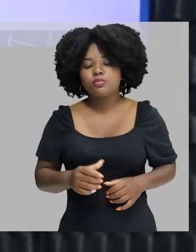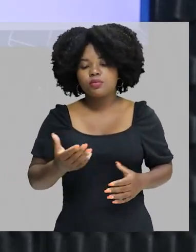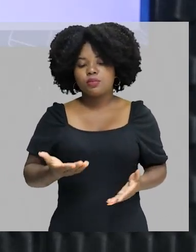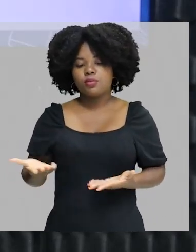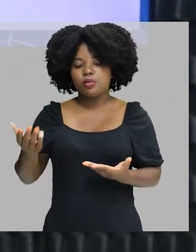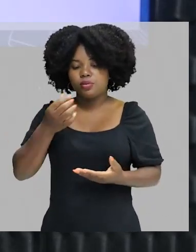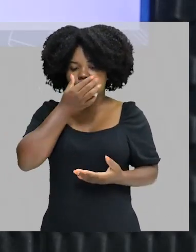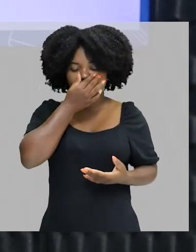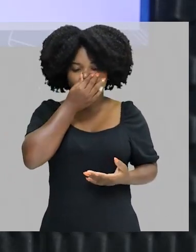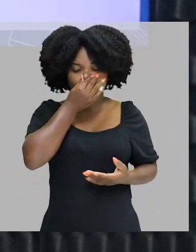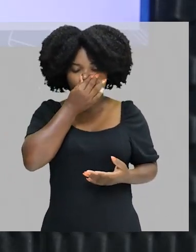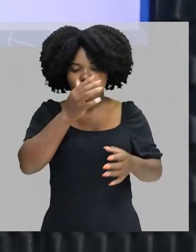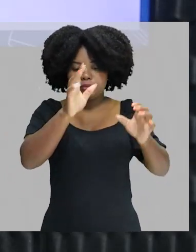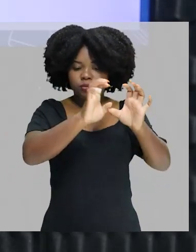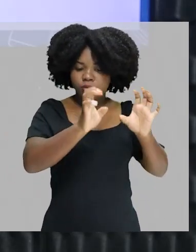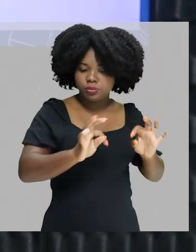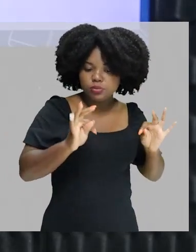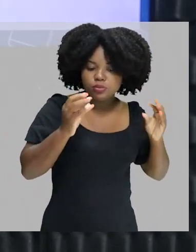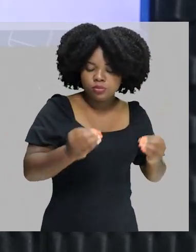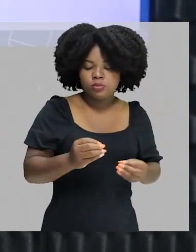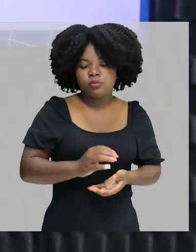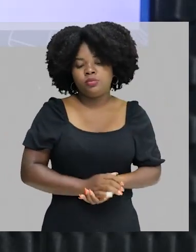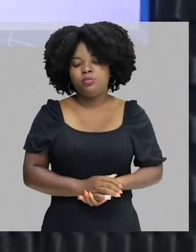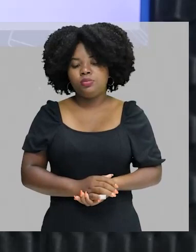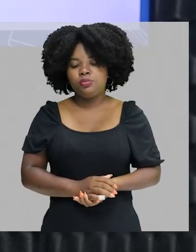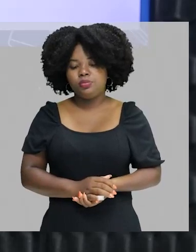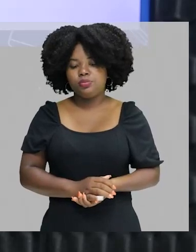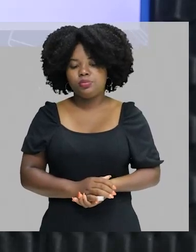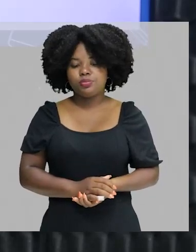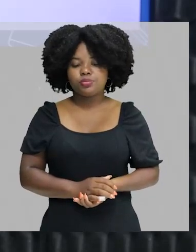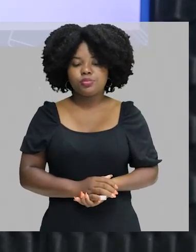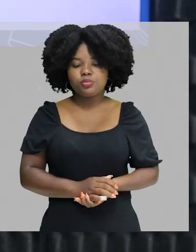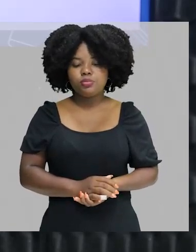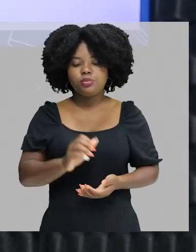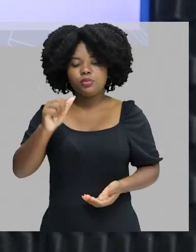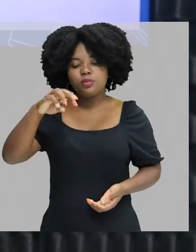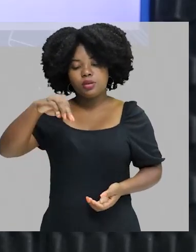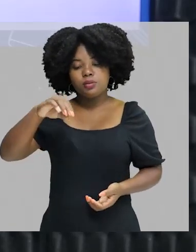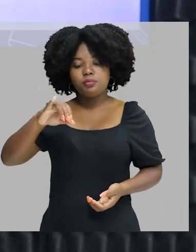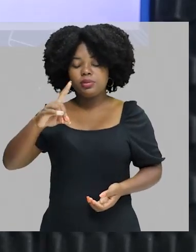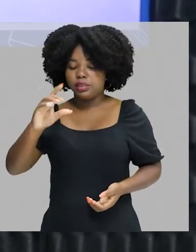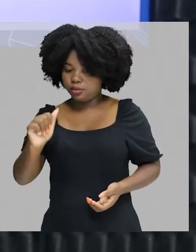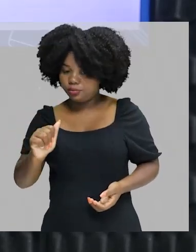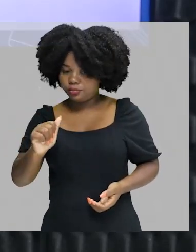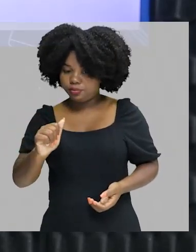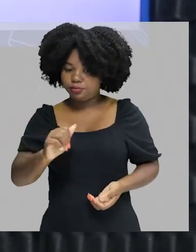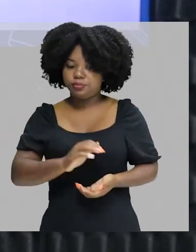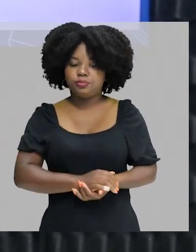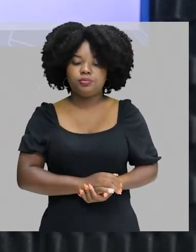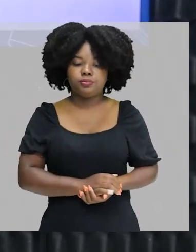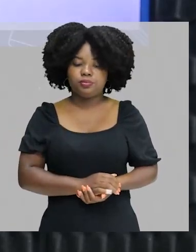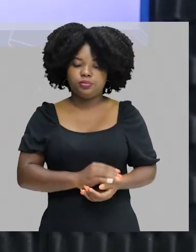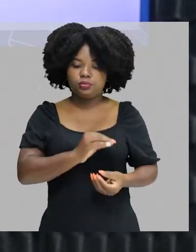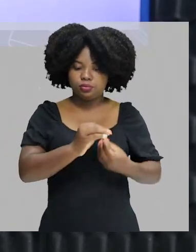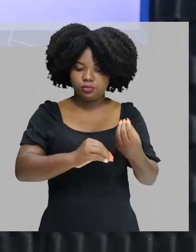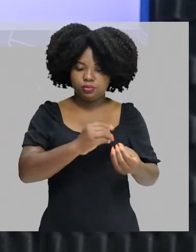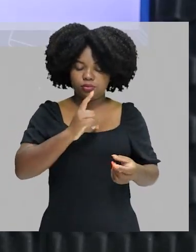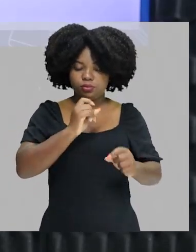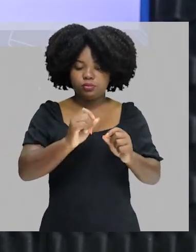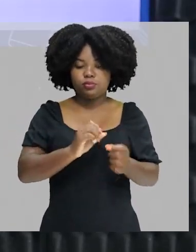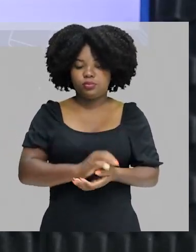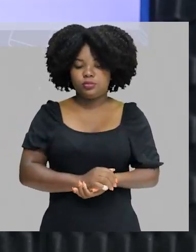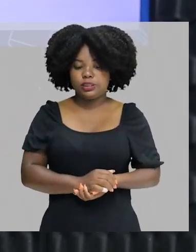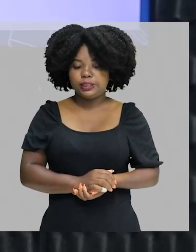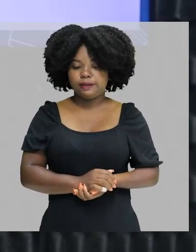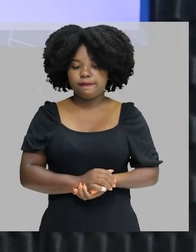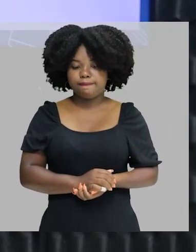ó, essa estrutura aqui toda é a estrutura de uma amida. Então, nessa reação, nós temos a